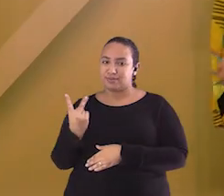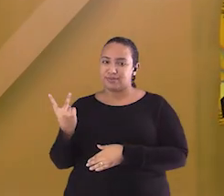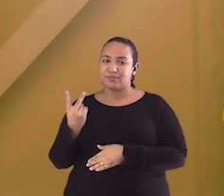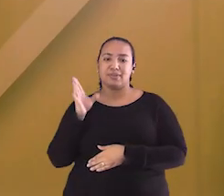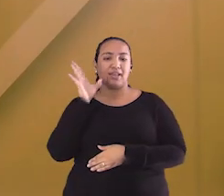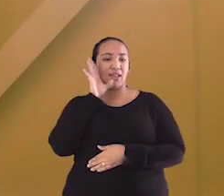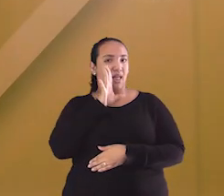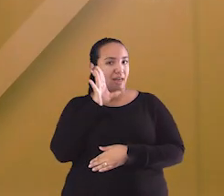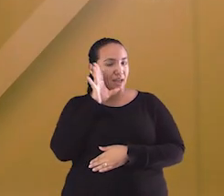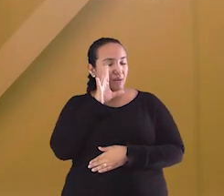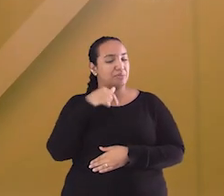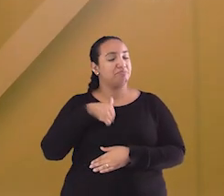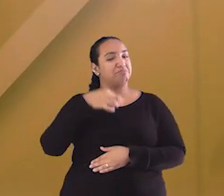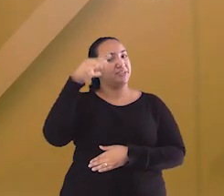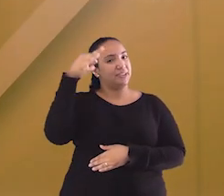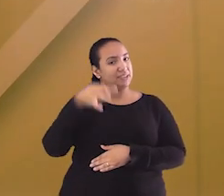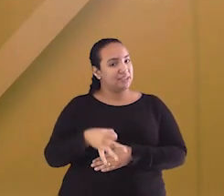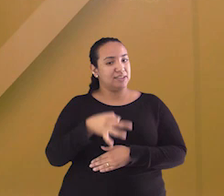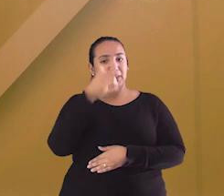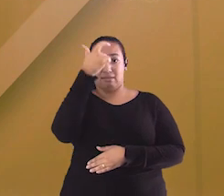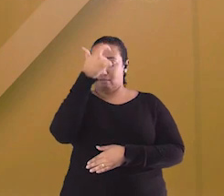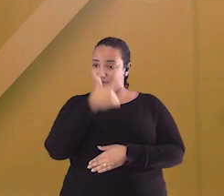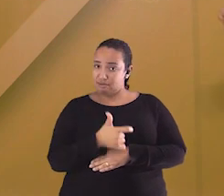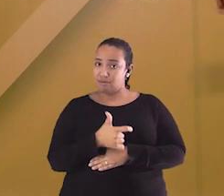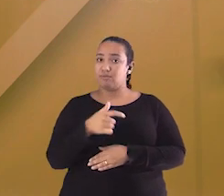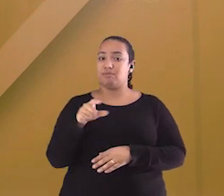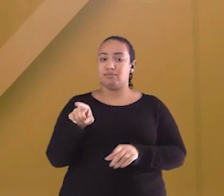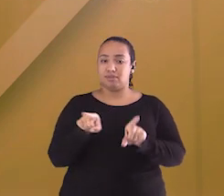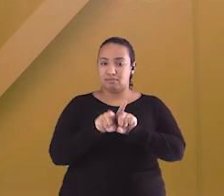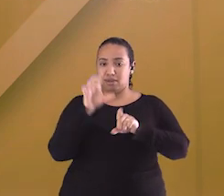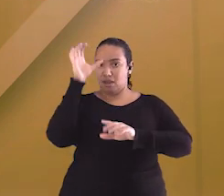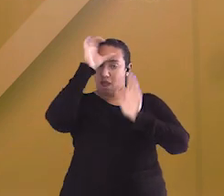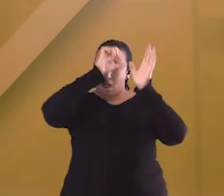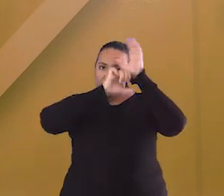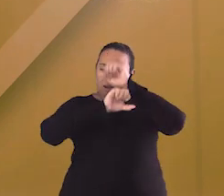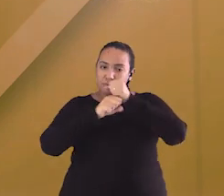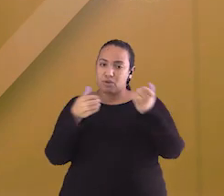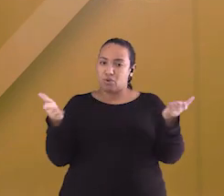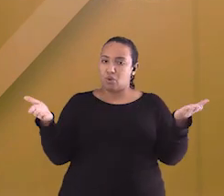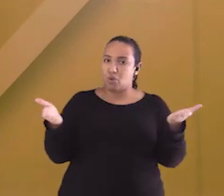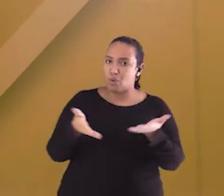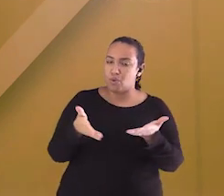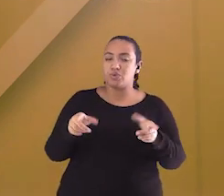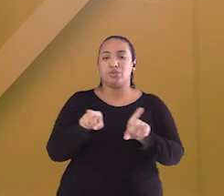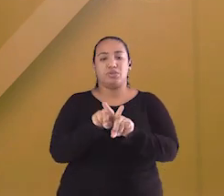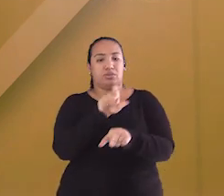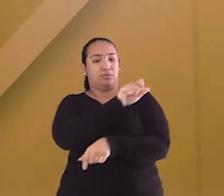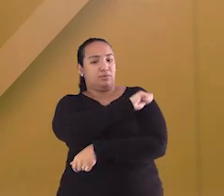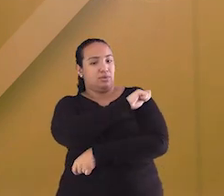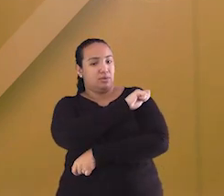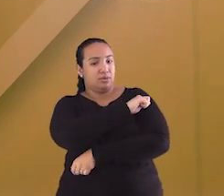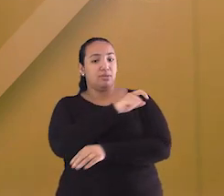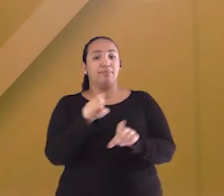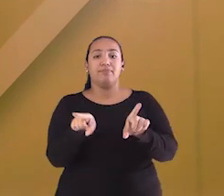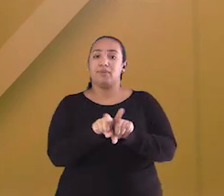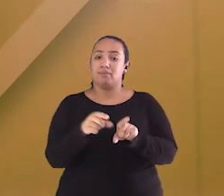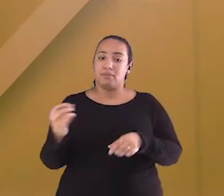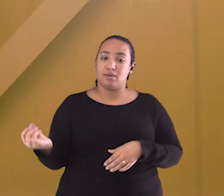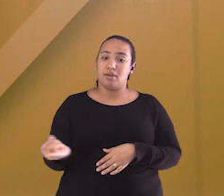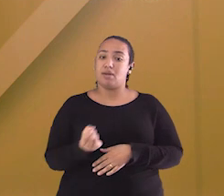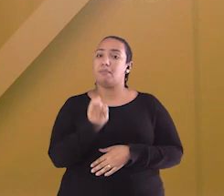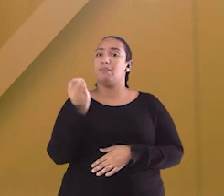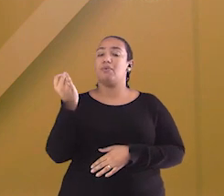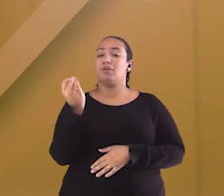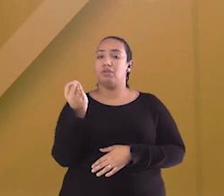muito bacana, tenho certeza que, assim como eu, tenho aprendido muito, né? Aprendi muito hoje com vocês, os nossos estudantes também, e é muito importante mesmo